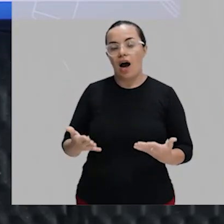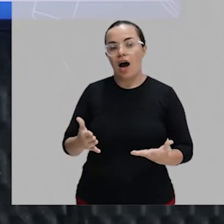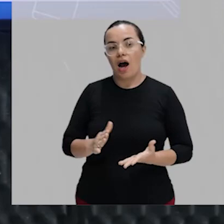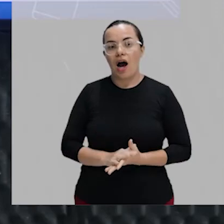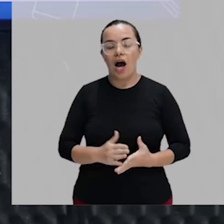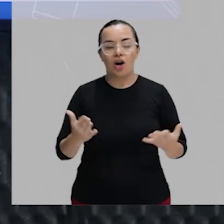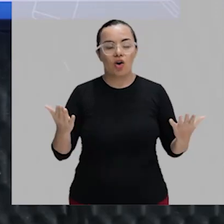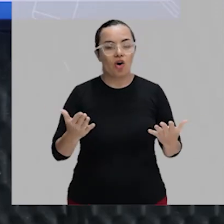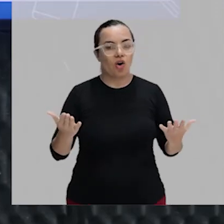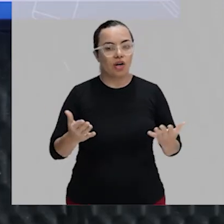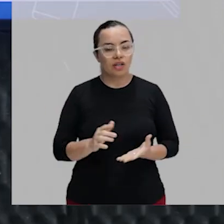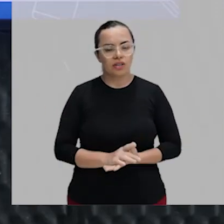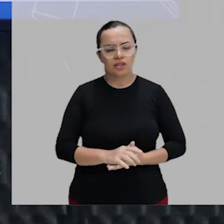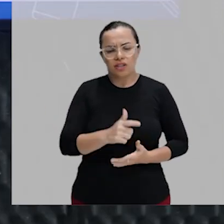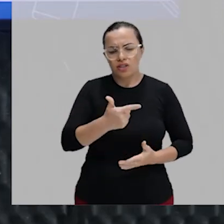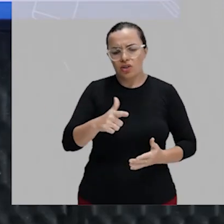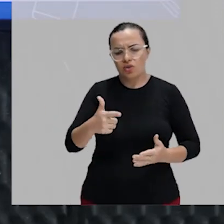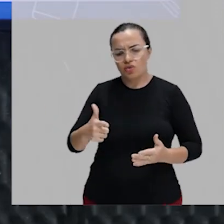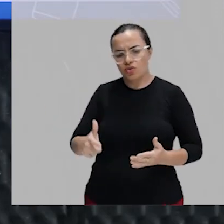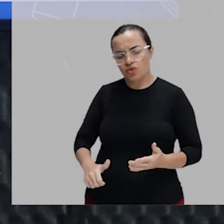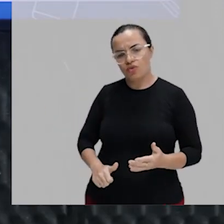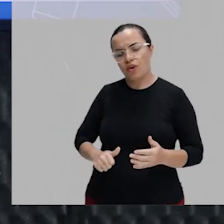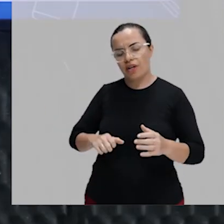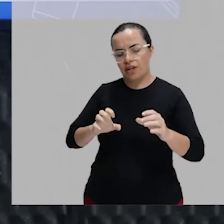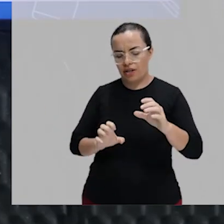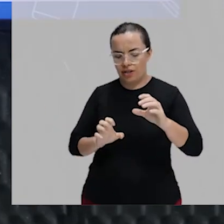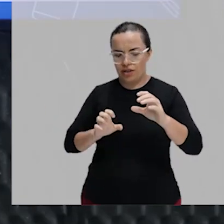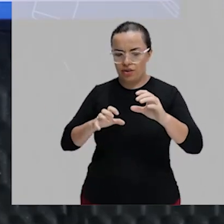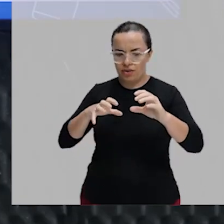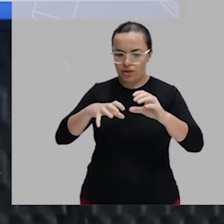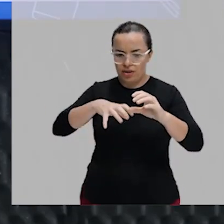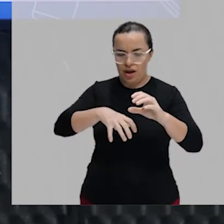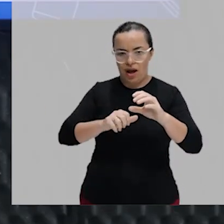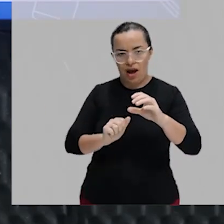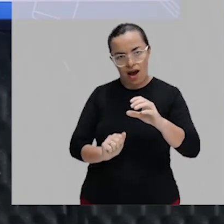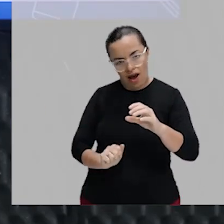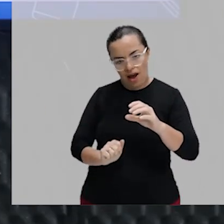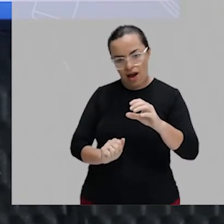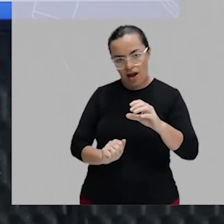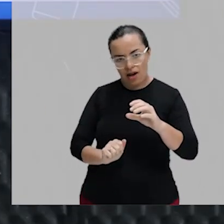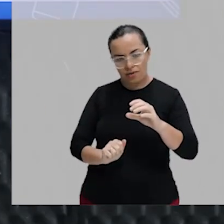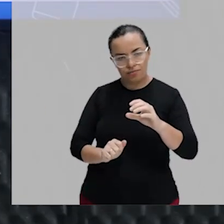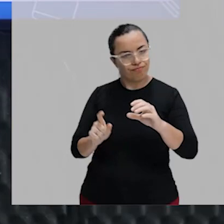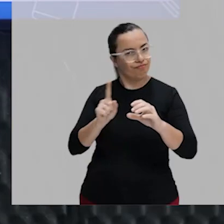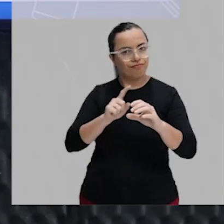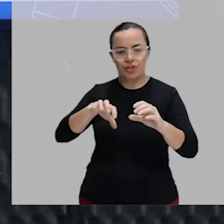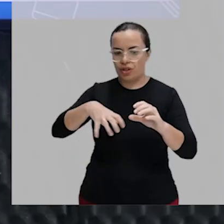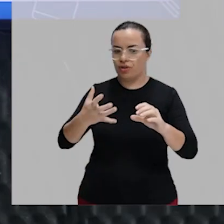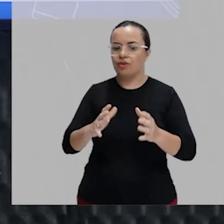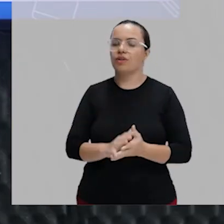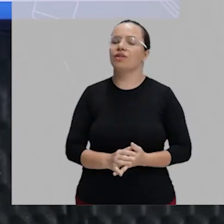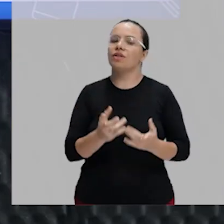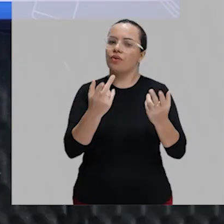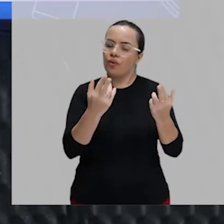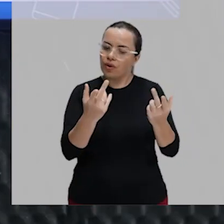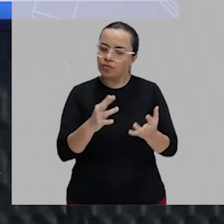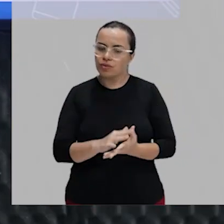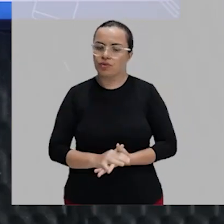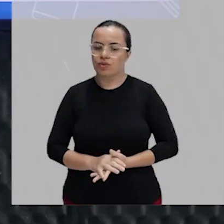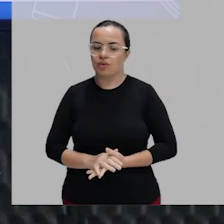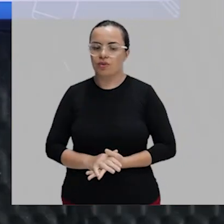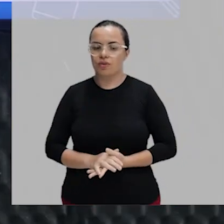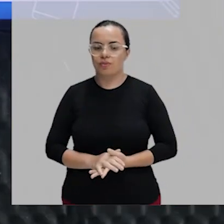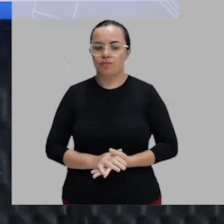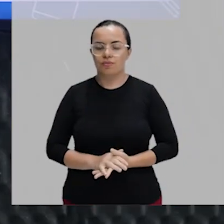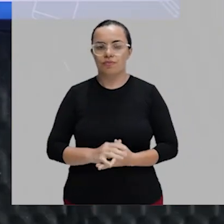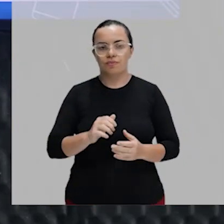essa segunda reação aqui, ó. Se eu não tiver a presença da enzima B, o substrato 2 aqui não